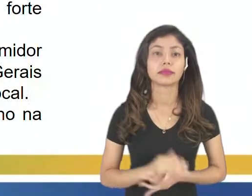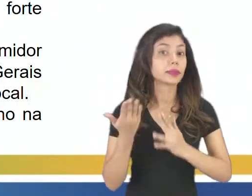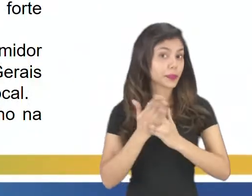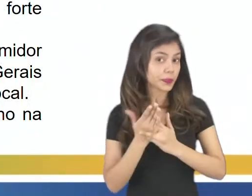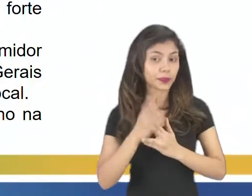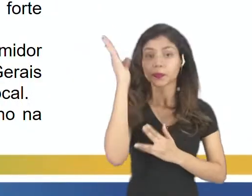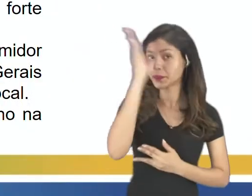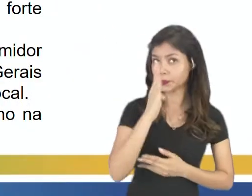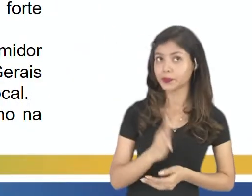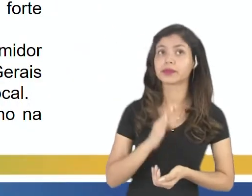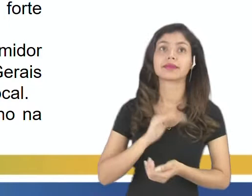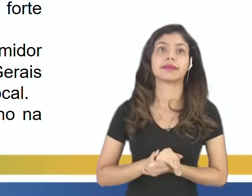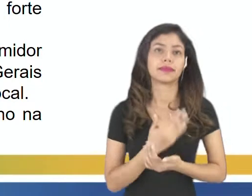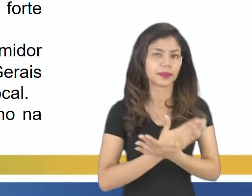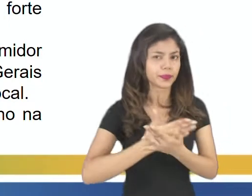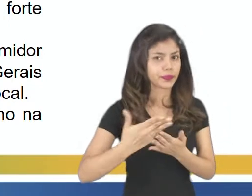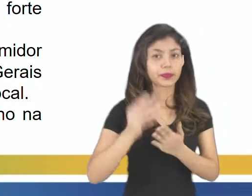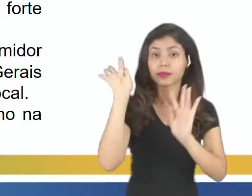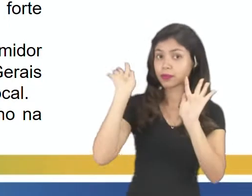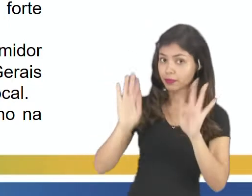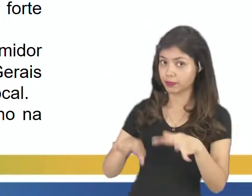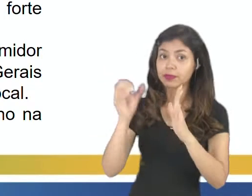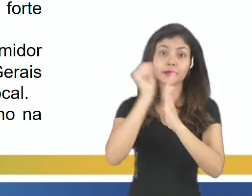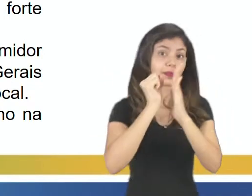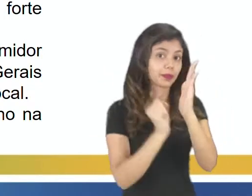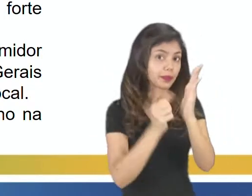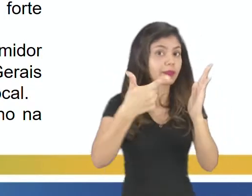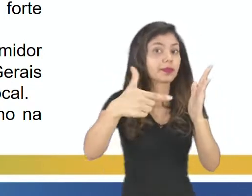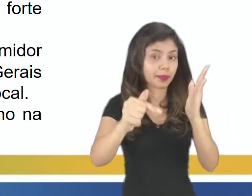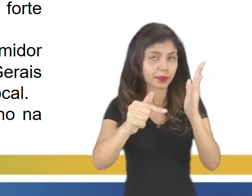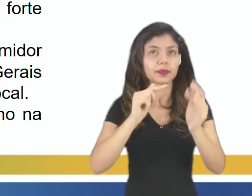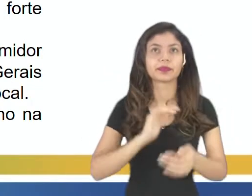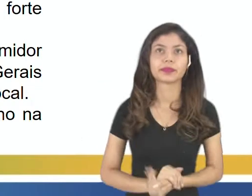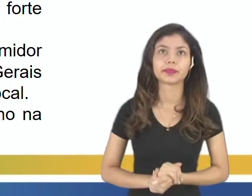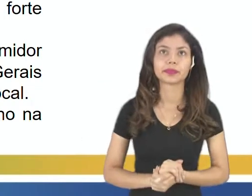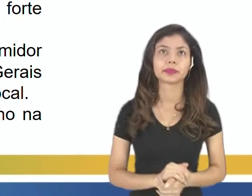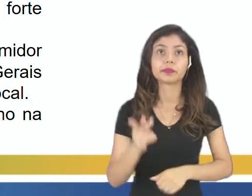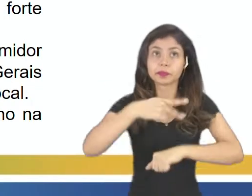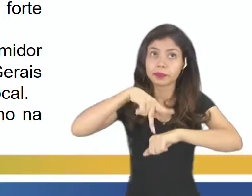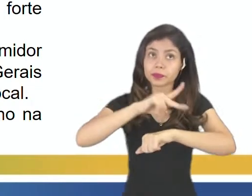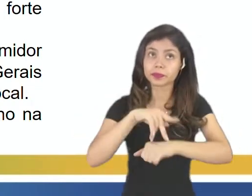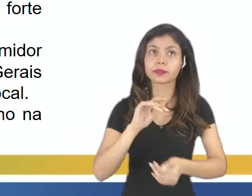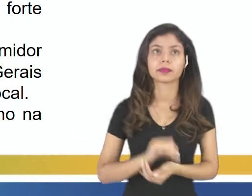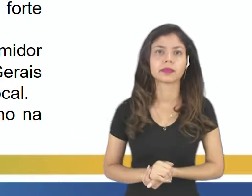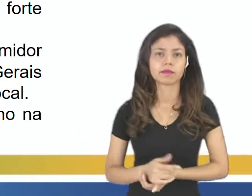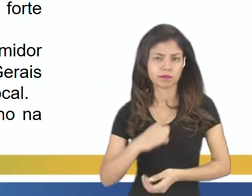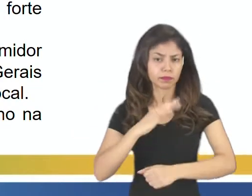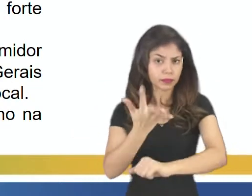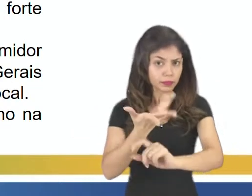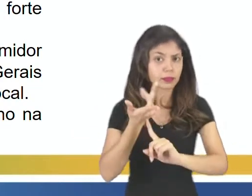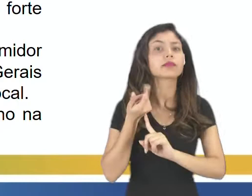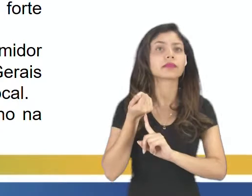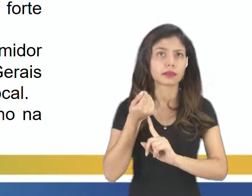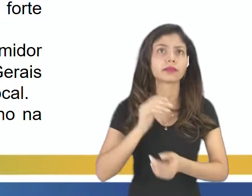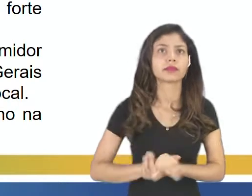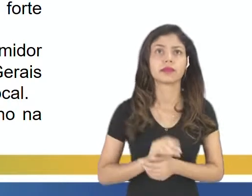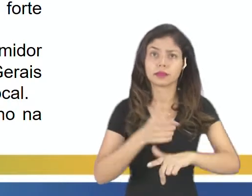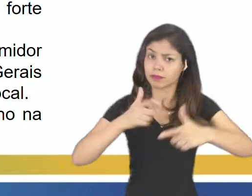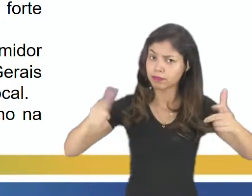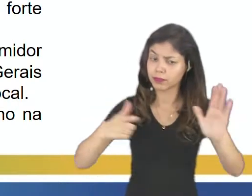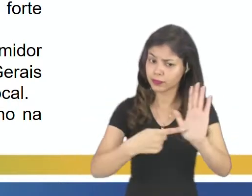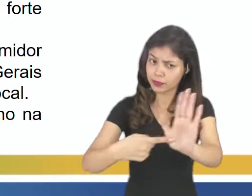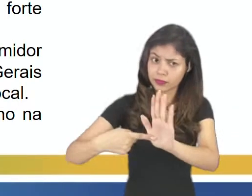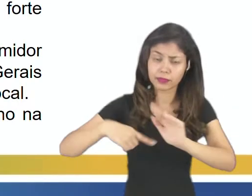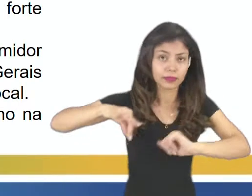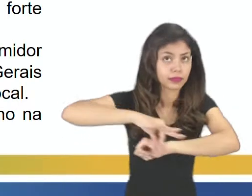O Barroco no Brasil tem início no final do século XVII. No país, essa tendência artística teve grande